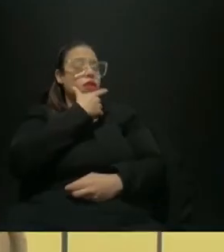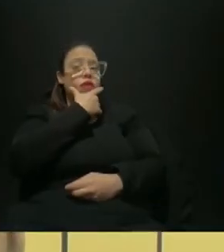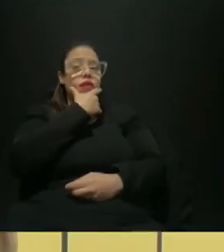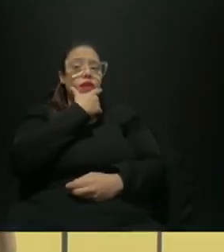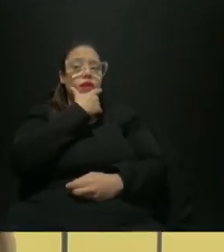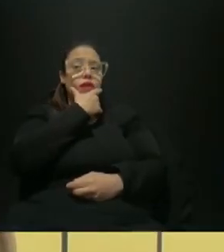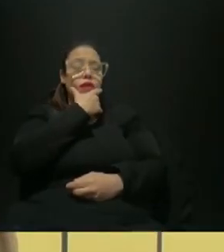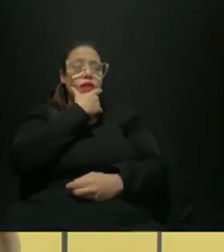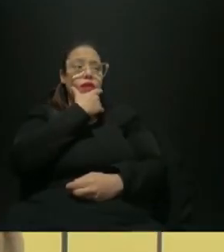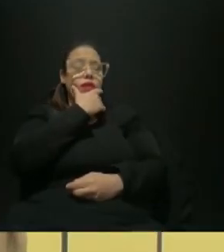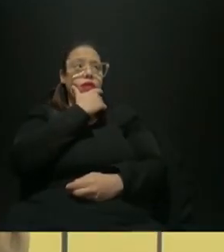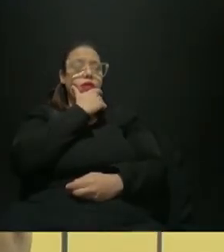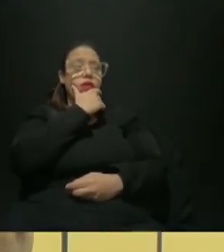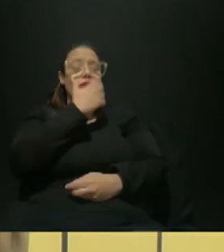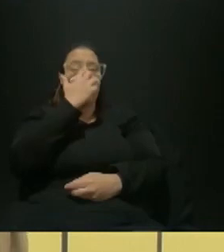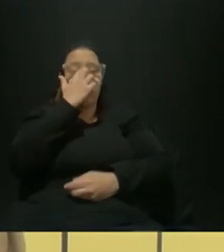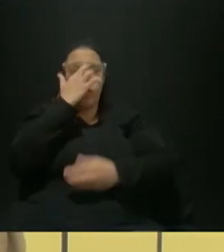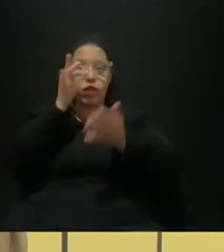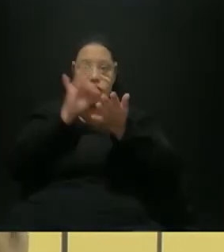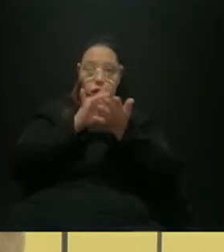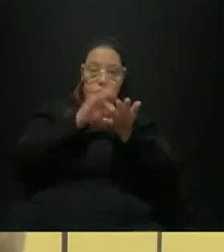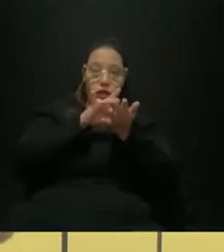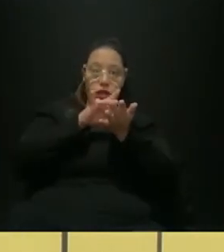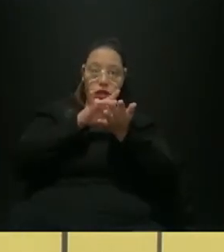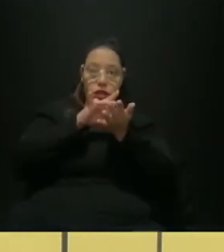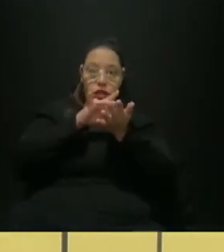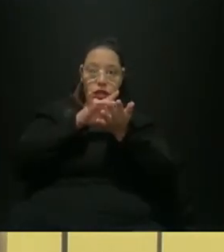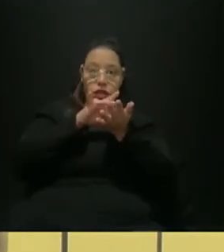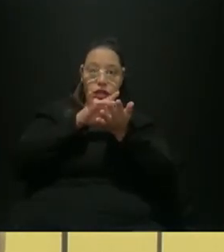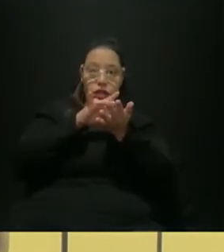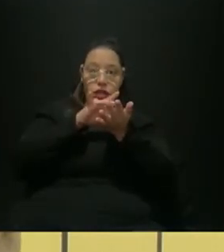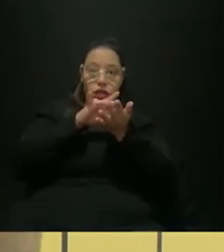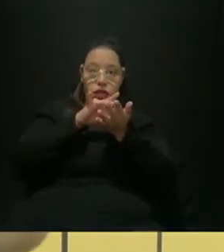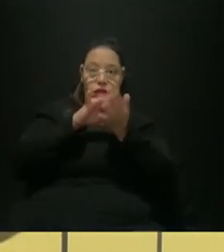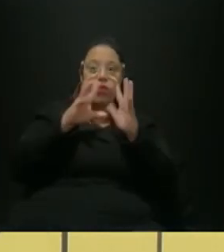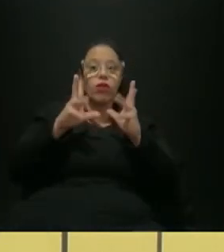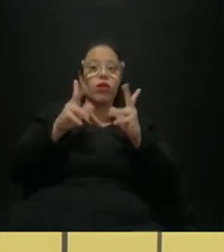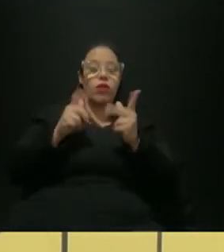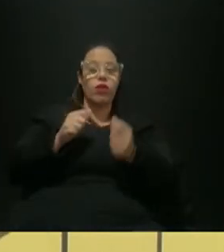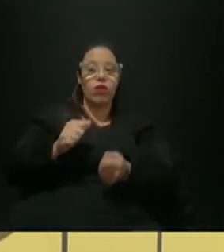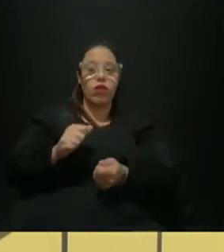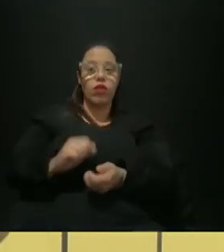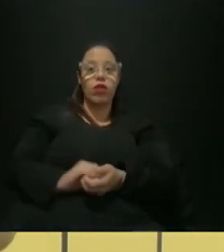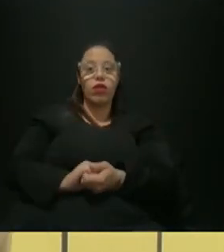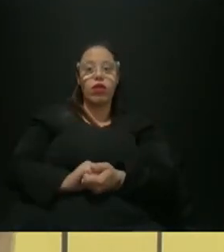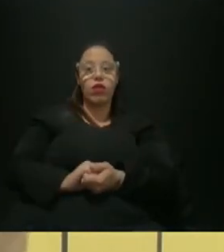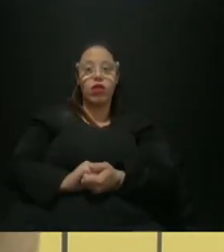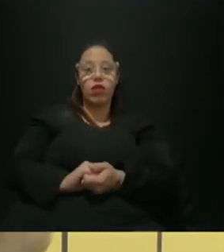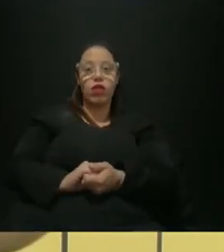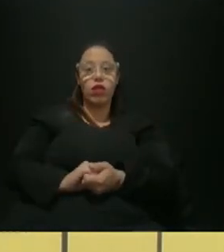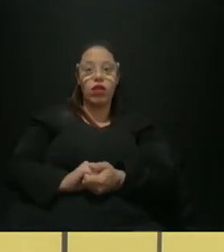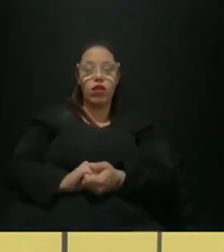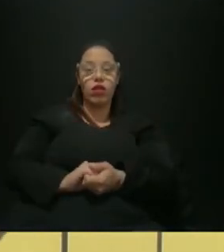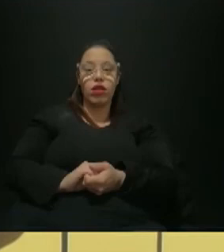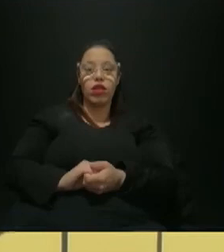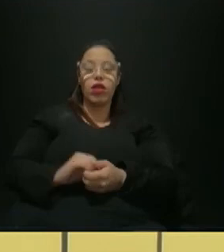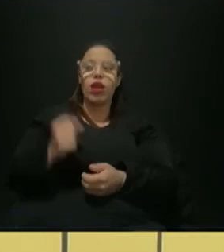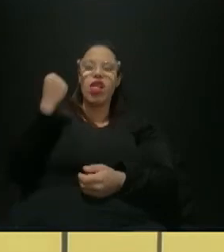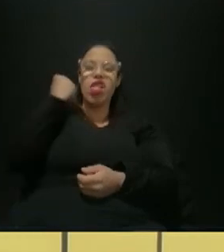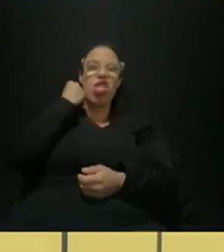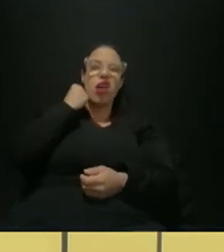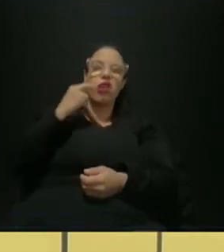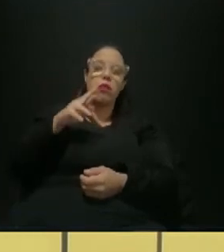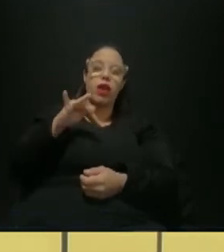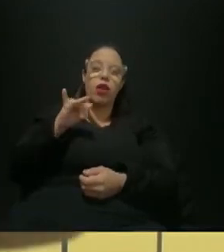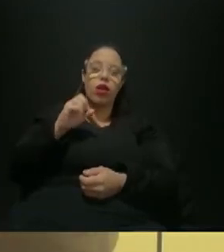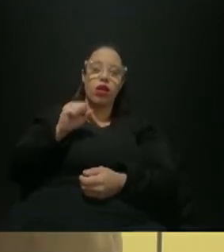verdade, a gravidez, cada vez para nós é um mistério, né? Esse estresse tóxico precoce infantil que leva a lesões, que depois